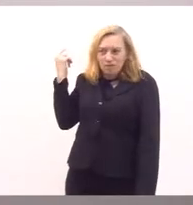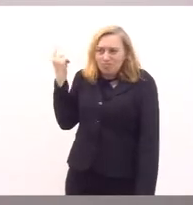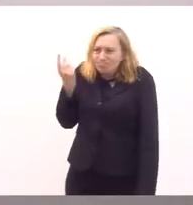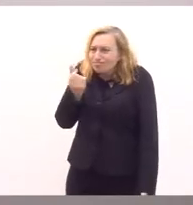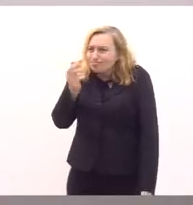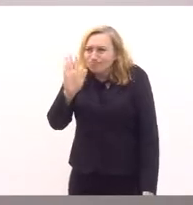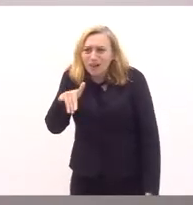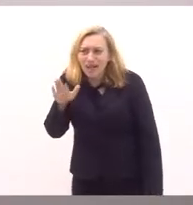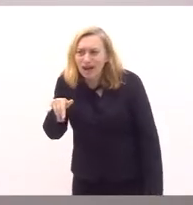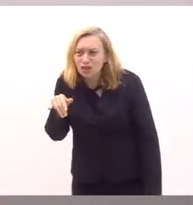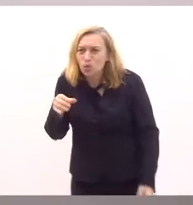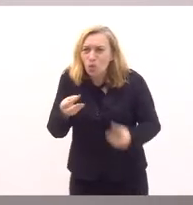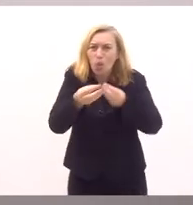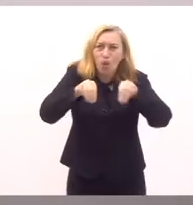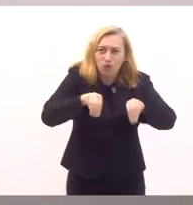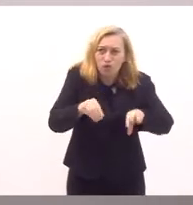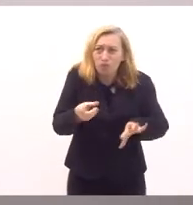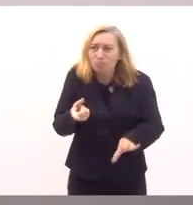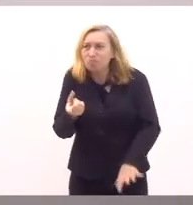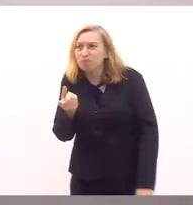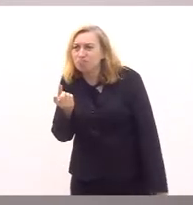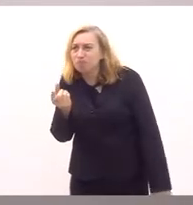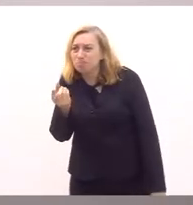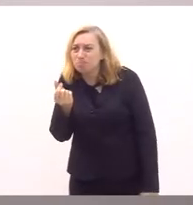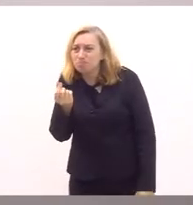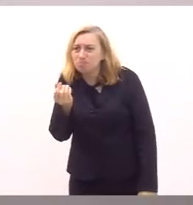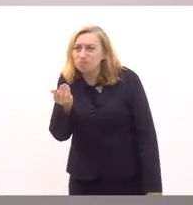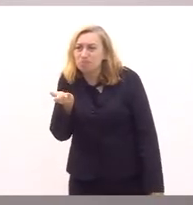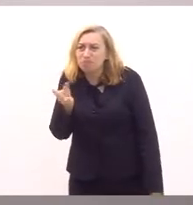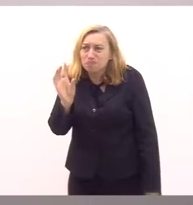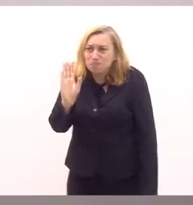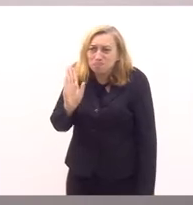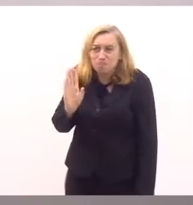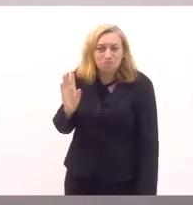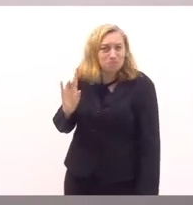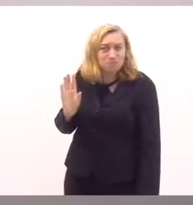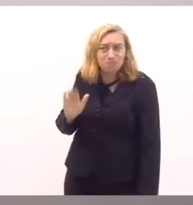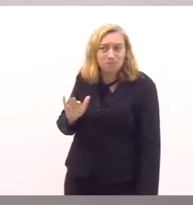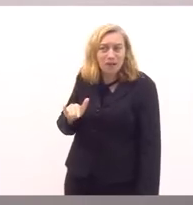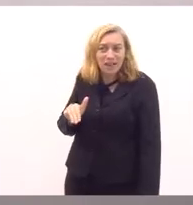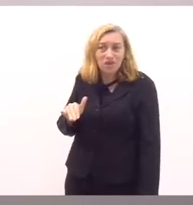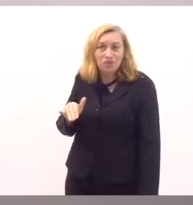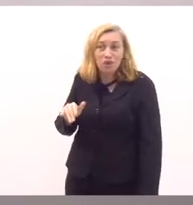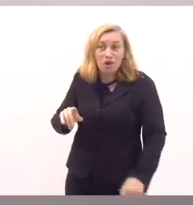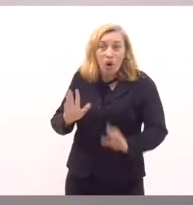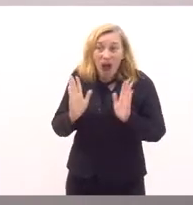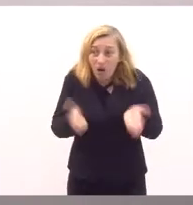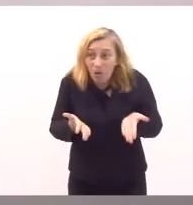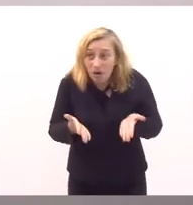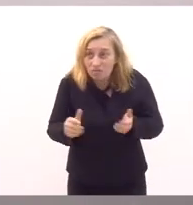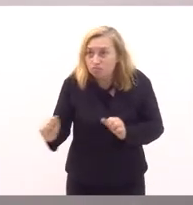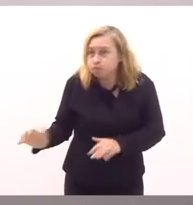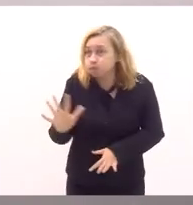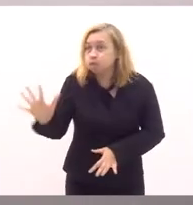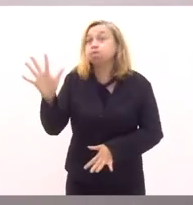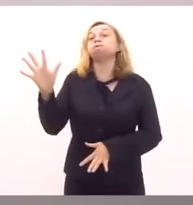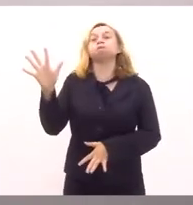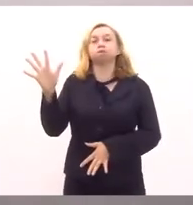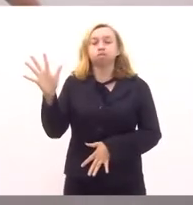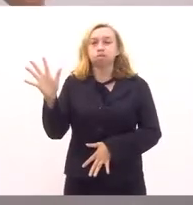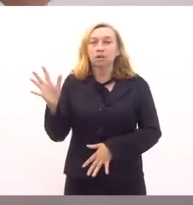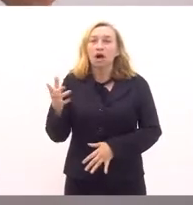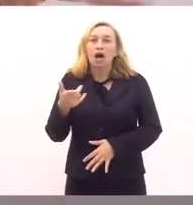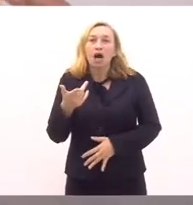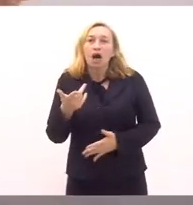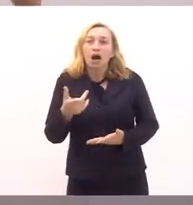ovo. Né? Então, nem o sal, nem o ovo. Ovo é caro. Antigamente, você